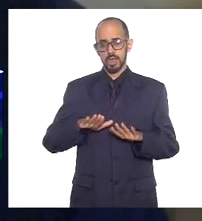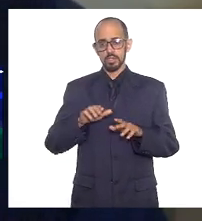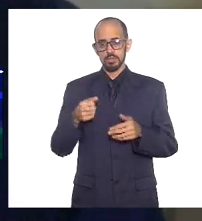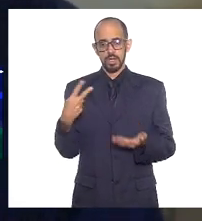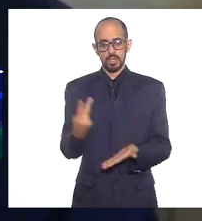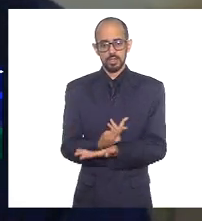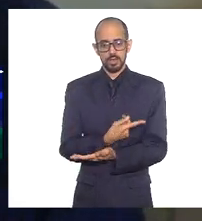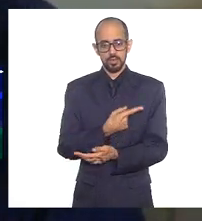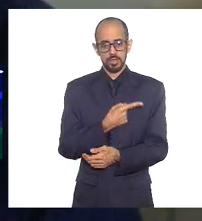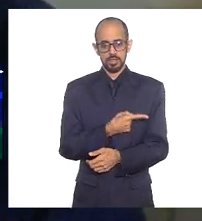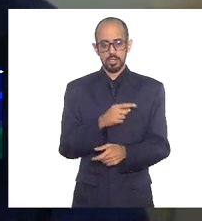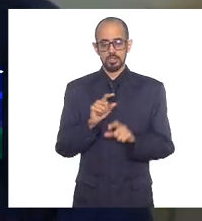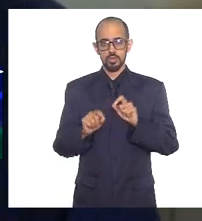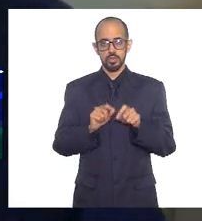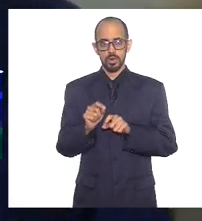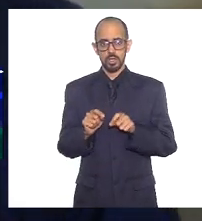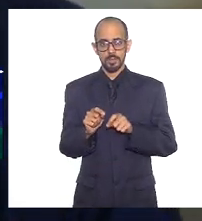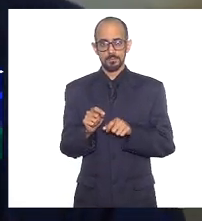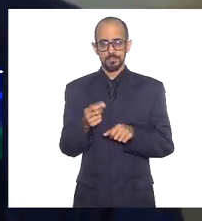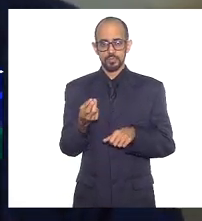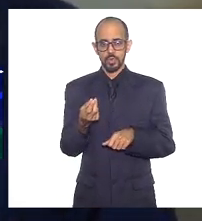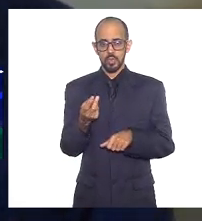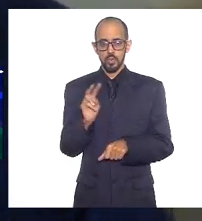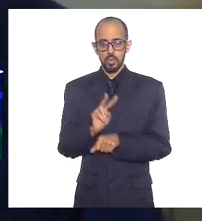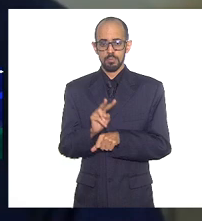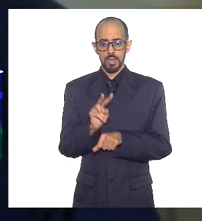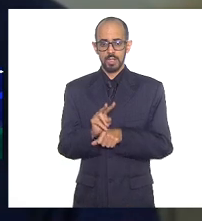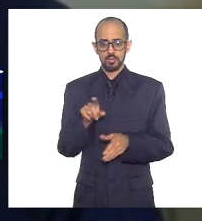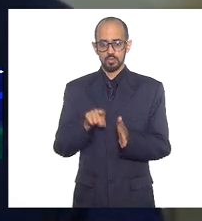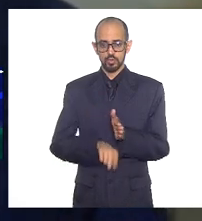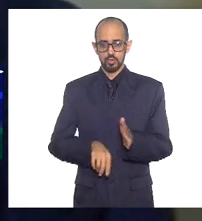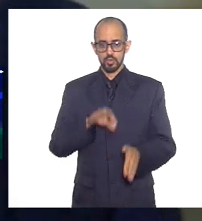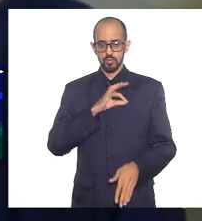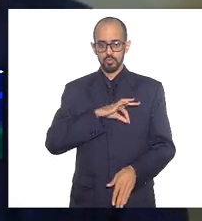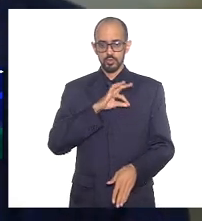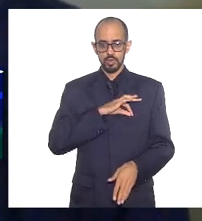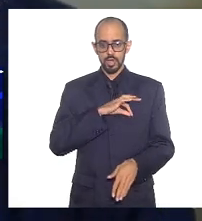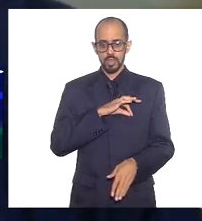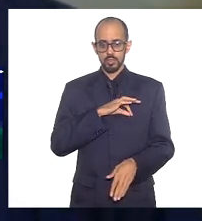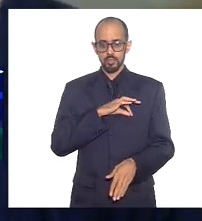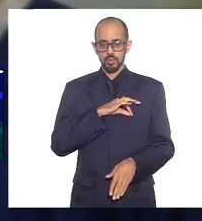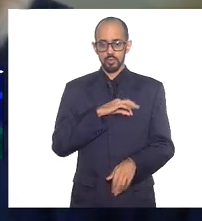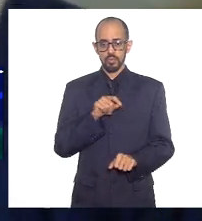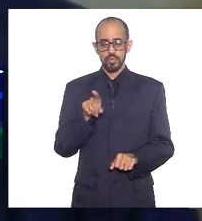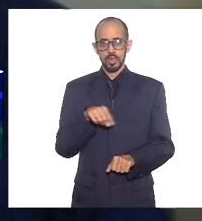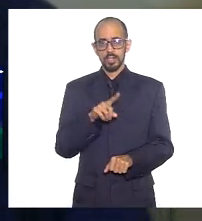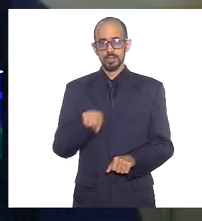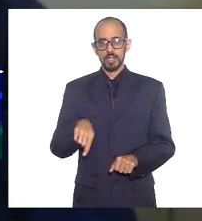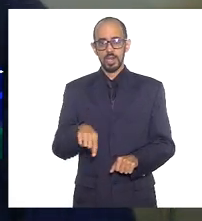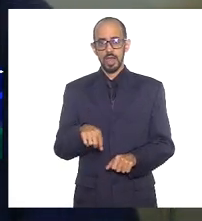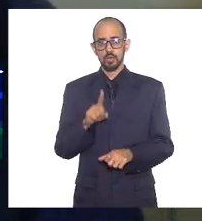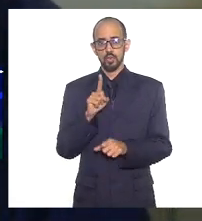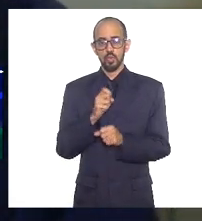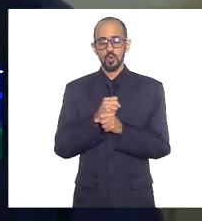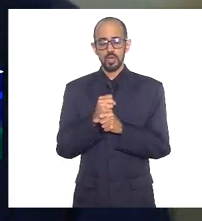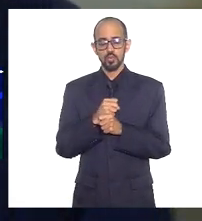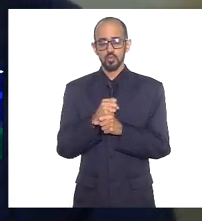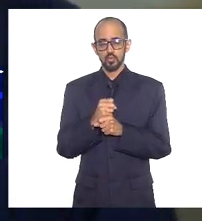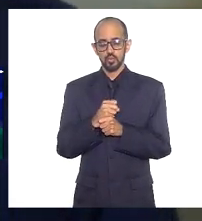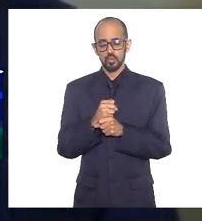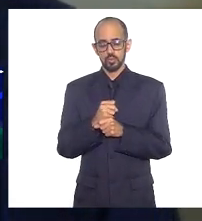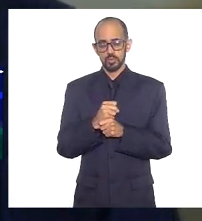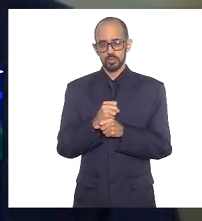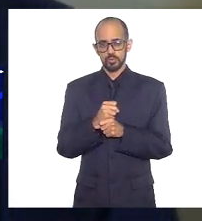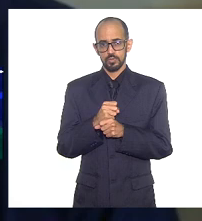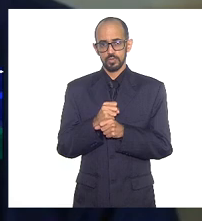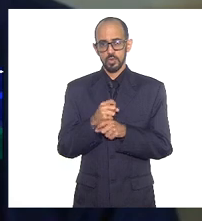consignado ficou praticamente sem fazer empréstimo por mais de um ano deputada Marta Rocha pela